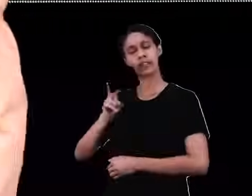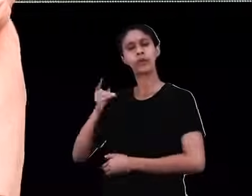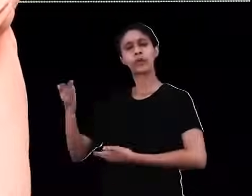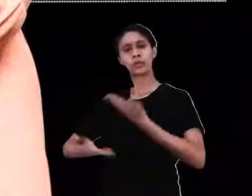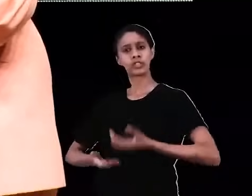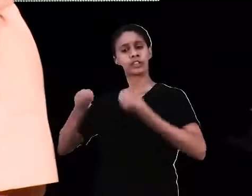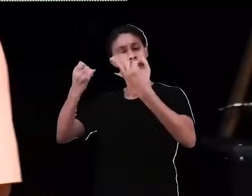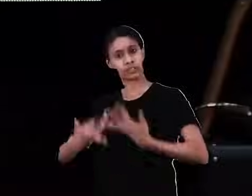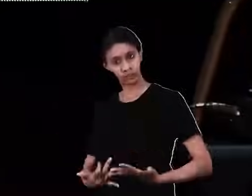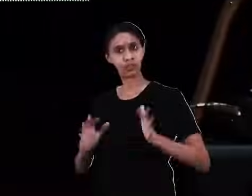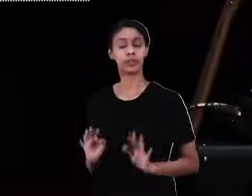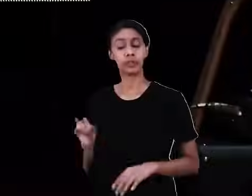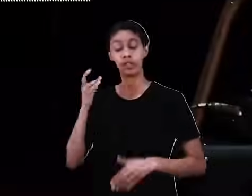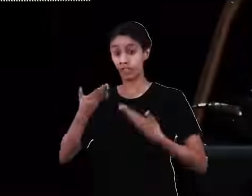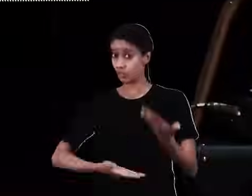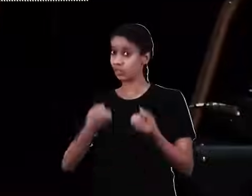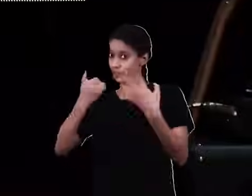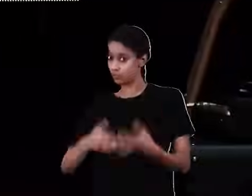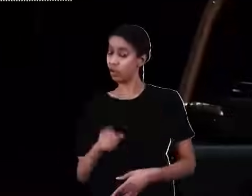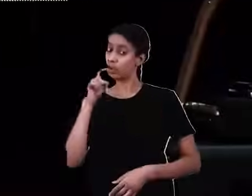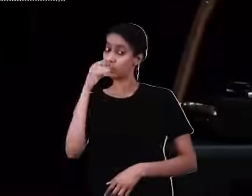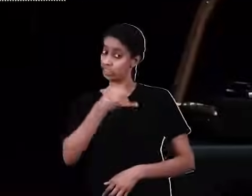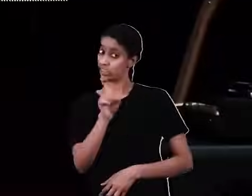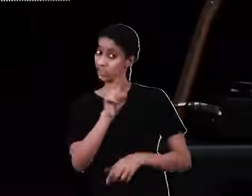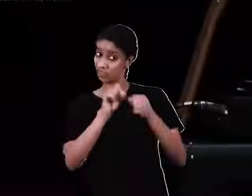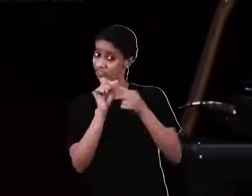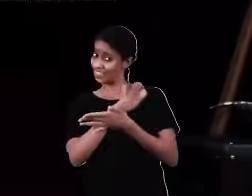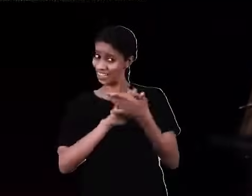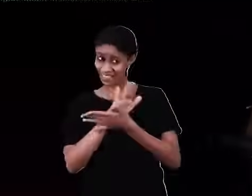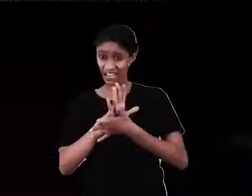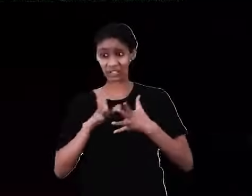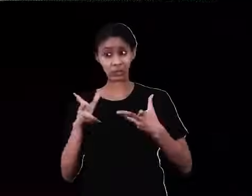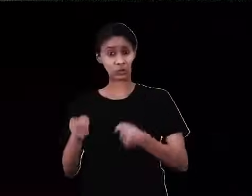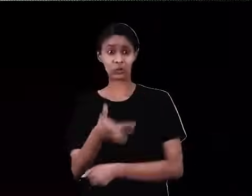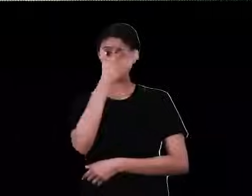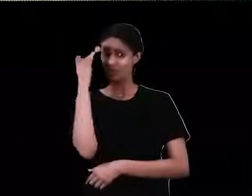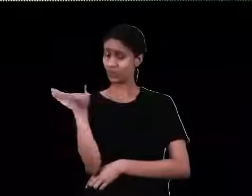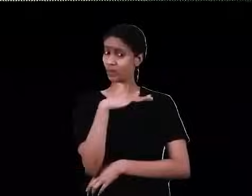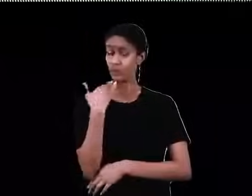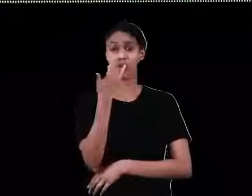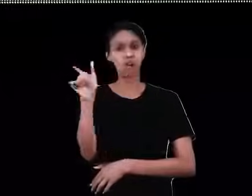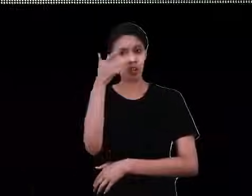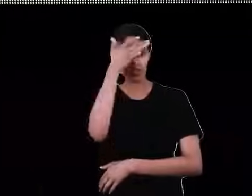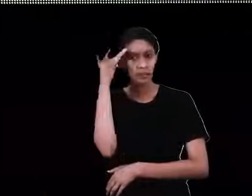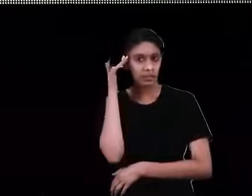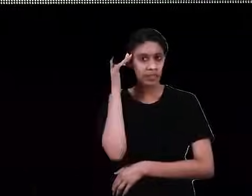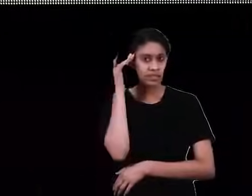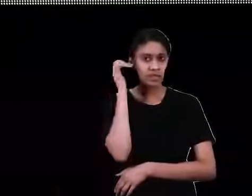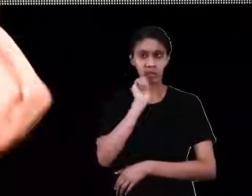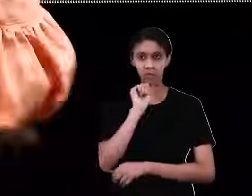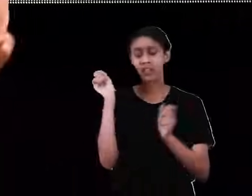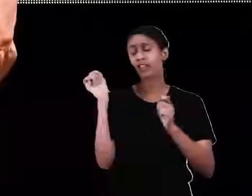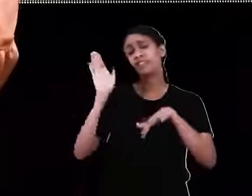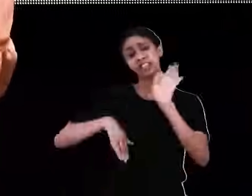olha Abigail, se você não fizer alguma coisa, vai morrer todo mundo. Se fosse outra dondoca no lugar de Abigail, talvez não tivesse dado